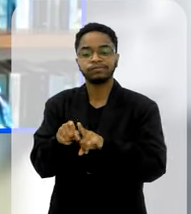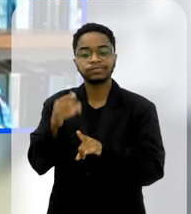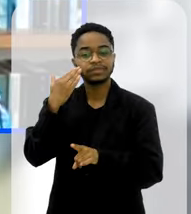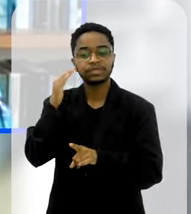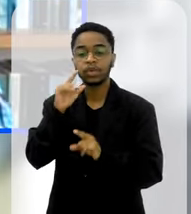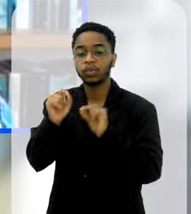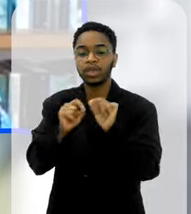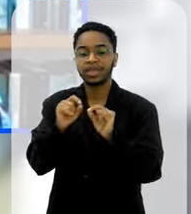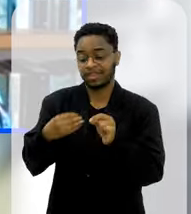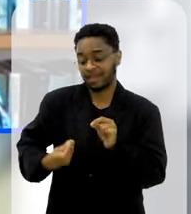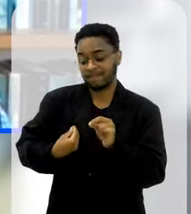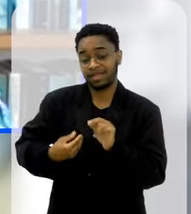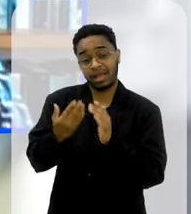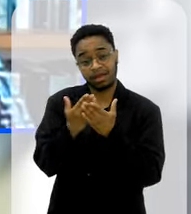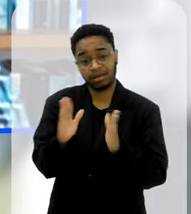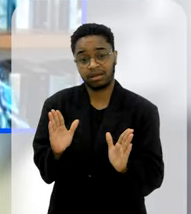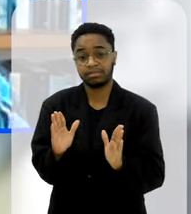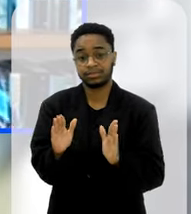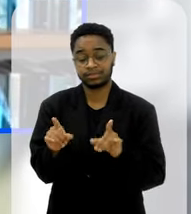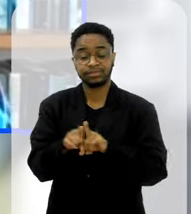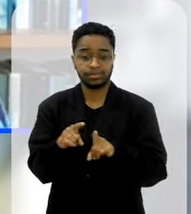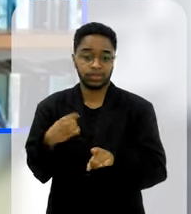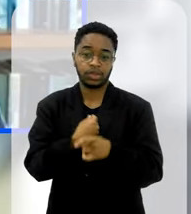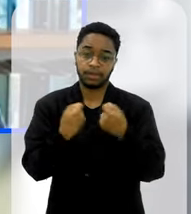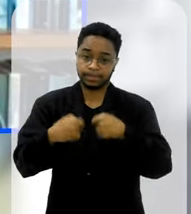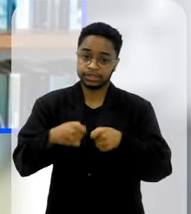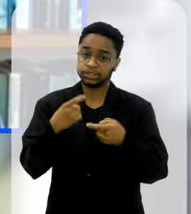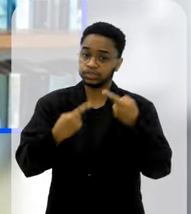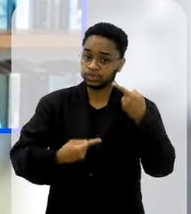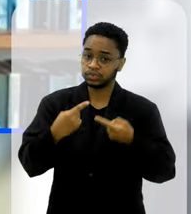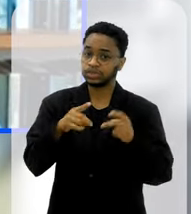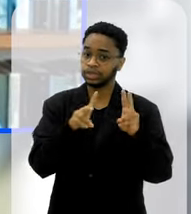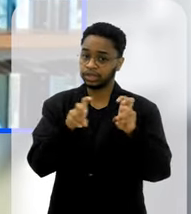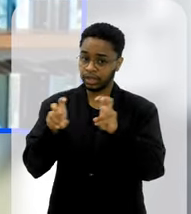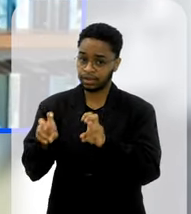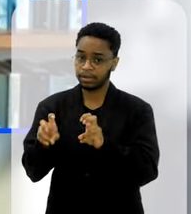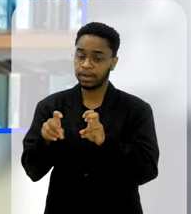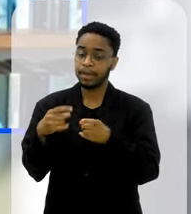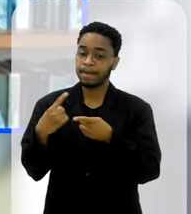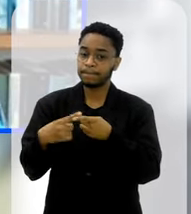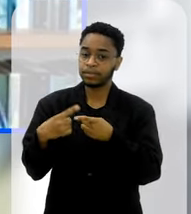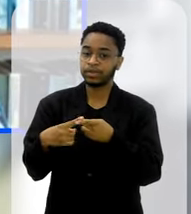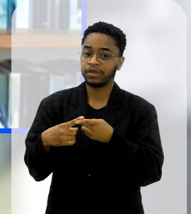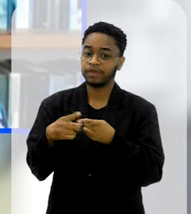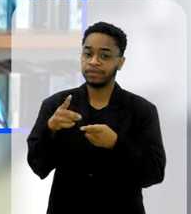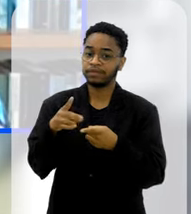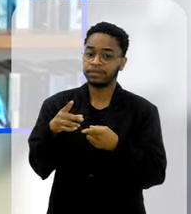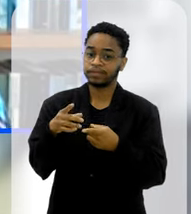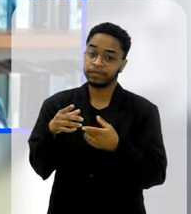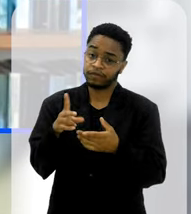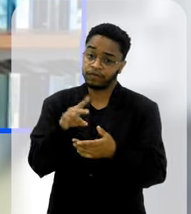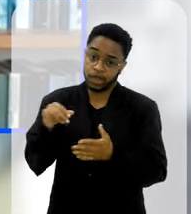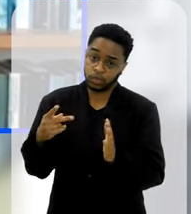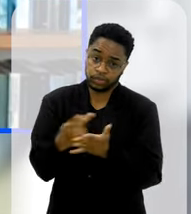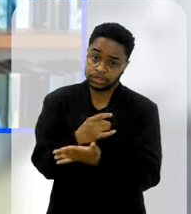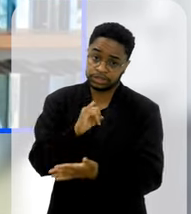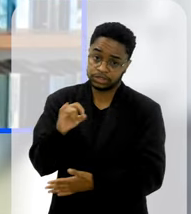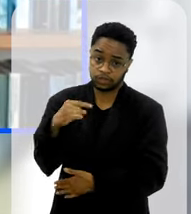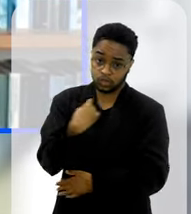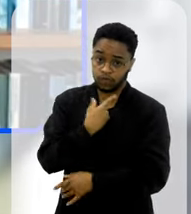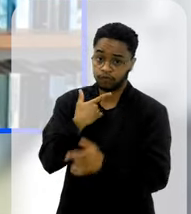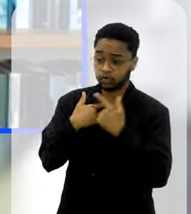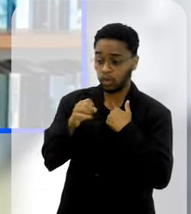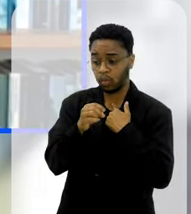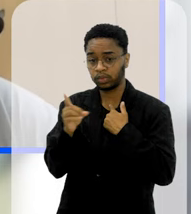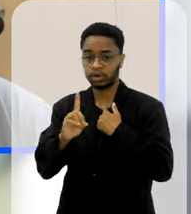humano, que é a vida, que é finita. Precisamos falar sobre isso e enfrentar esse fantasma, porque ela virá com ou contra a